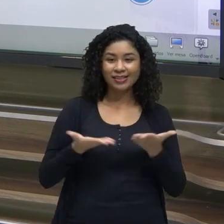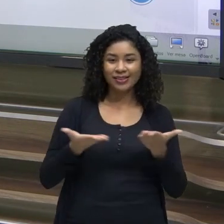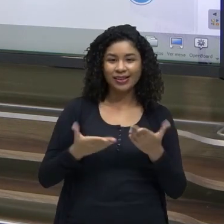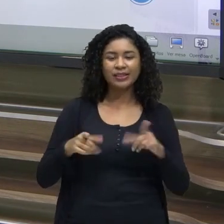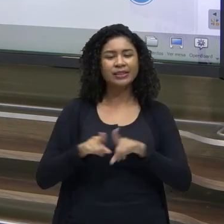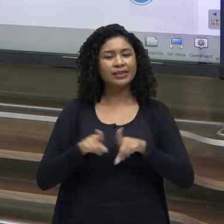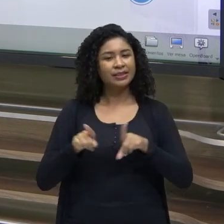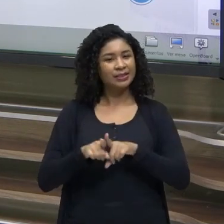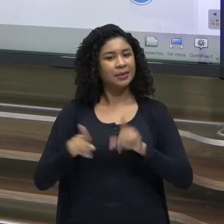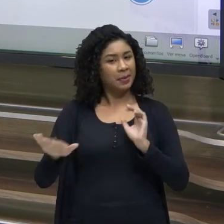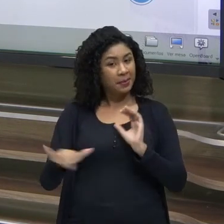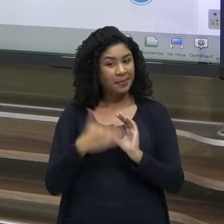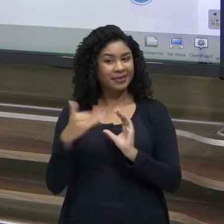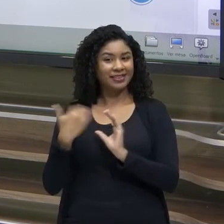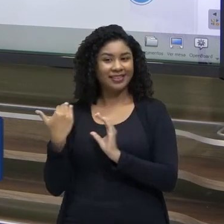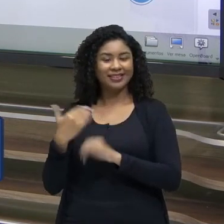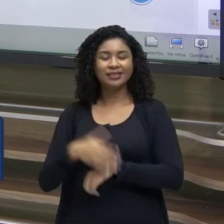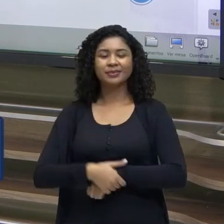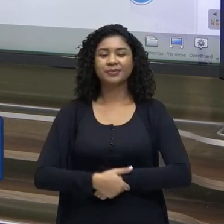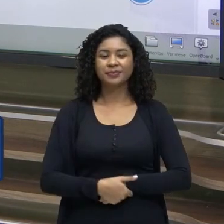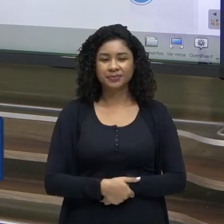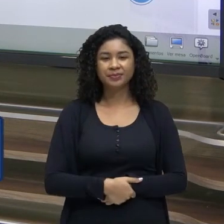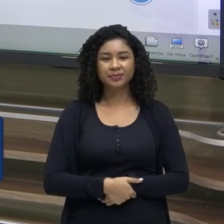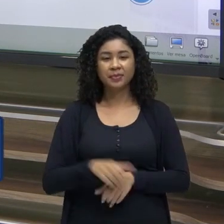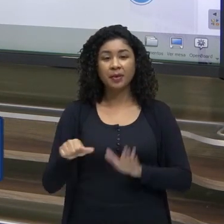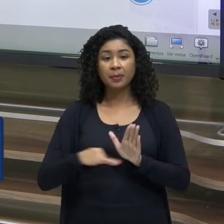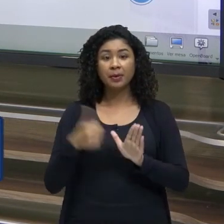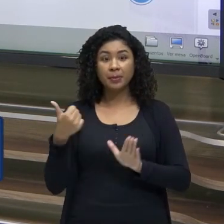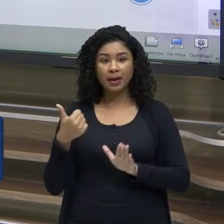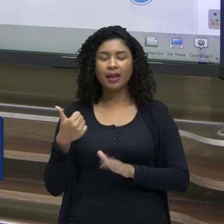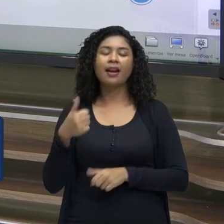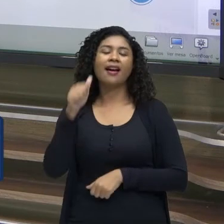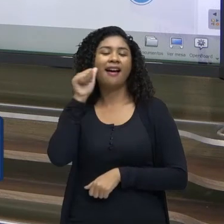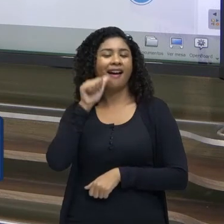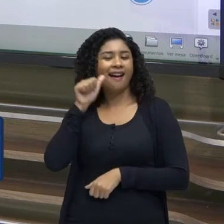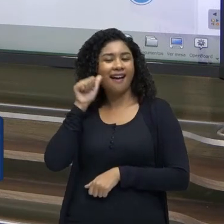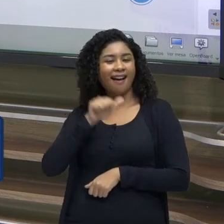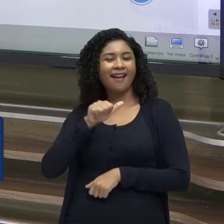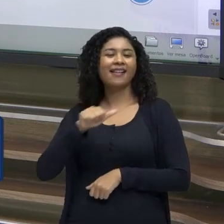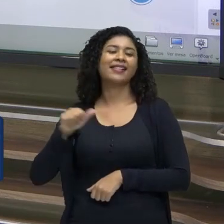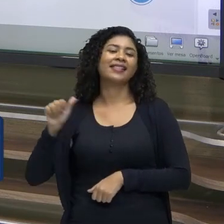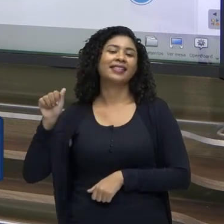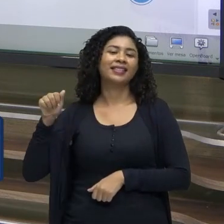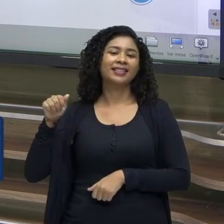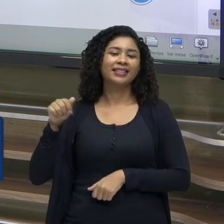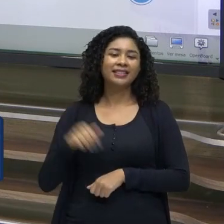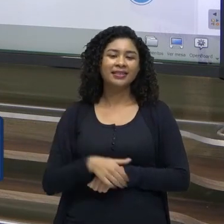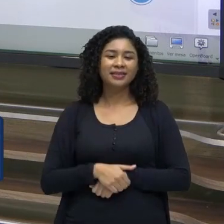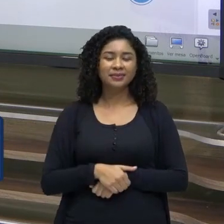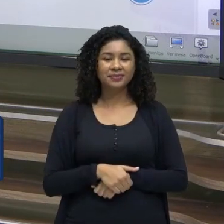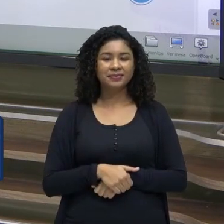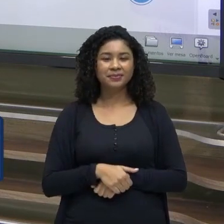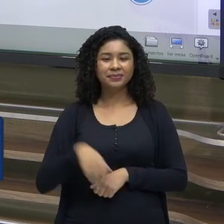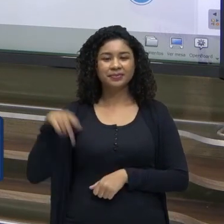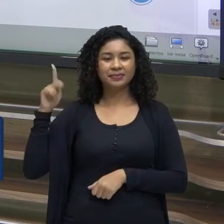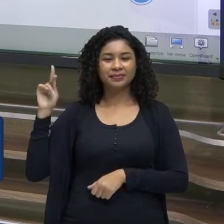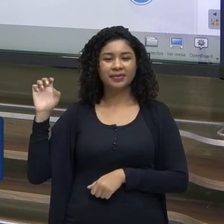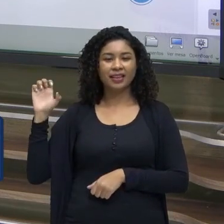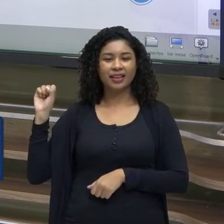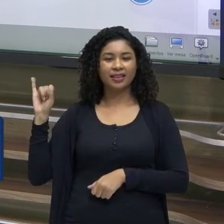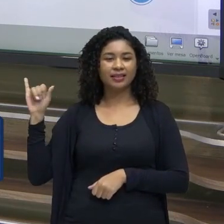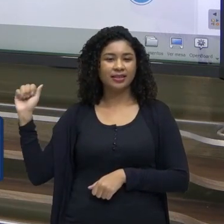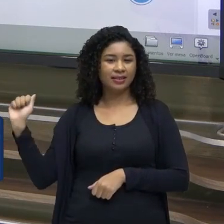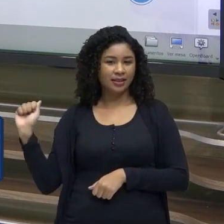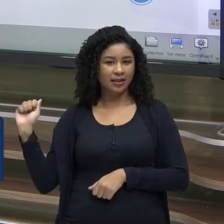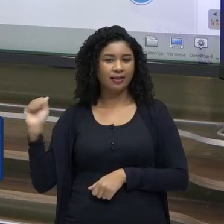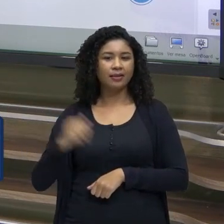marcaram participações através do chat. Então, o primeiro aluno, a primeira aluna nesse caso, que abriu a participação é a Késia, lá